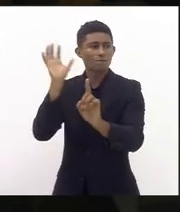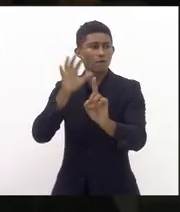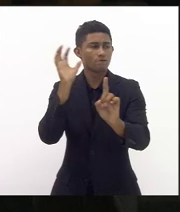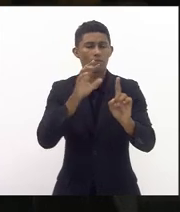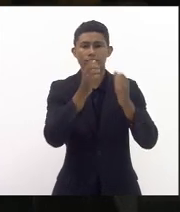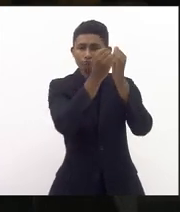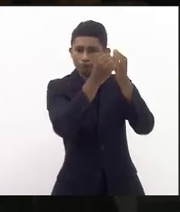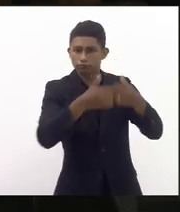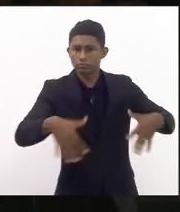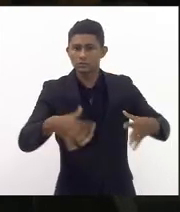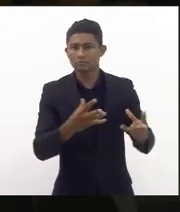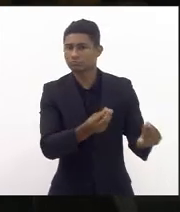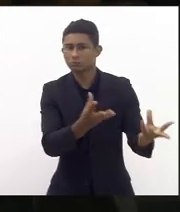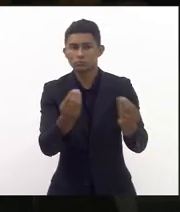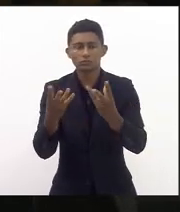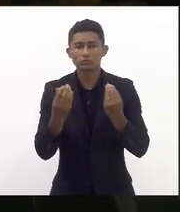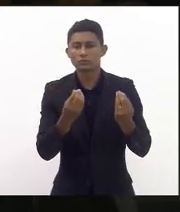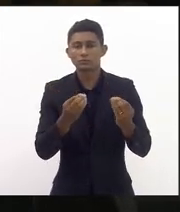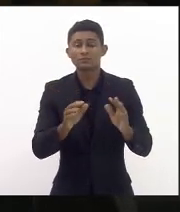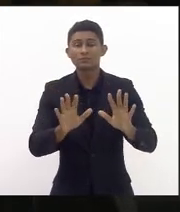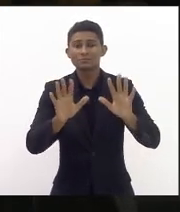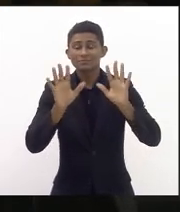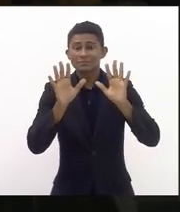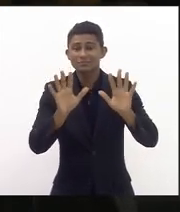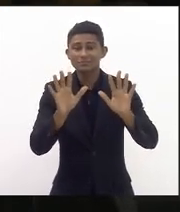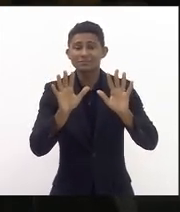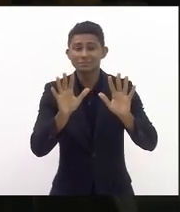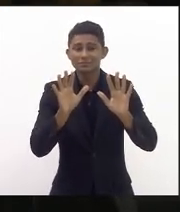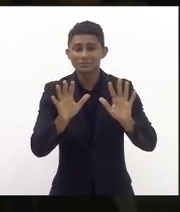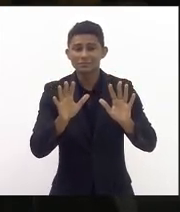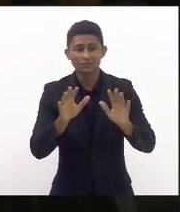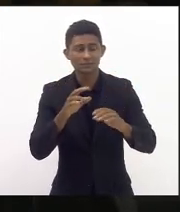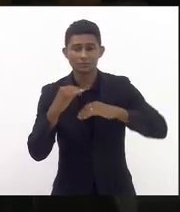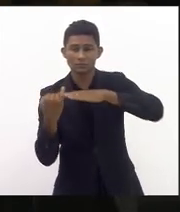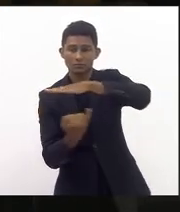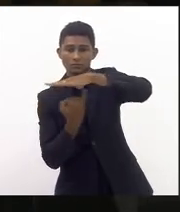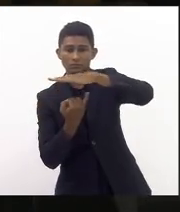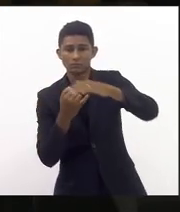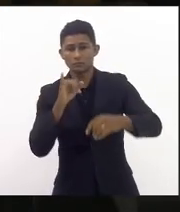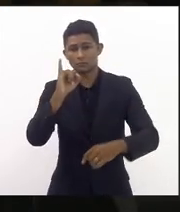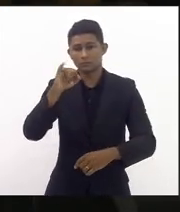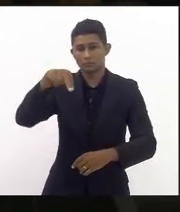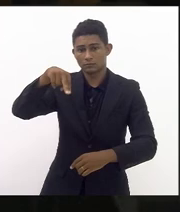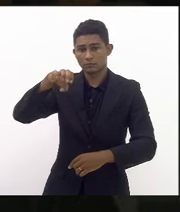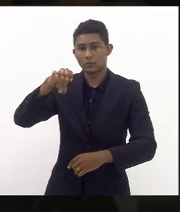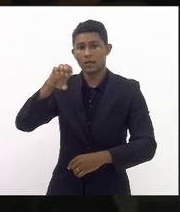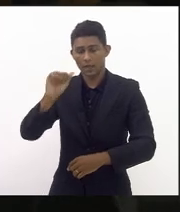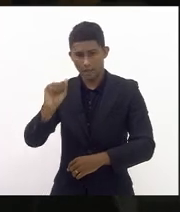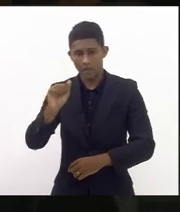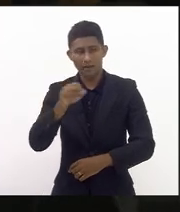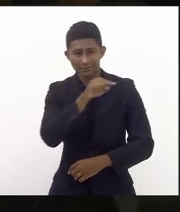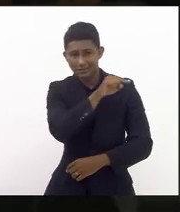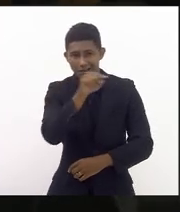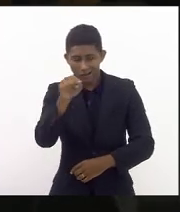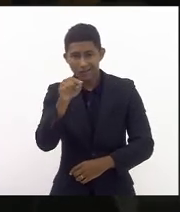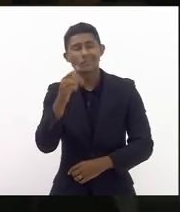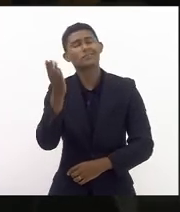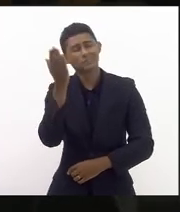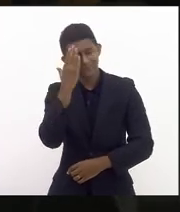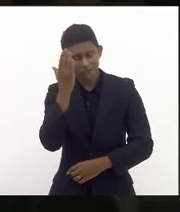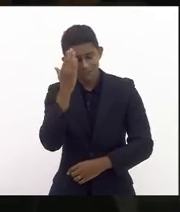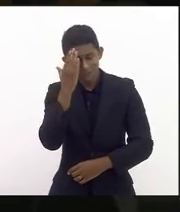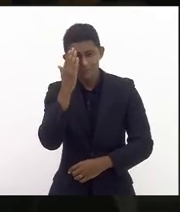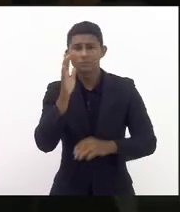Porém, nem esta concepção do próprio INEA, de que se trata de um projeto de alto impacto, fez com que